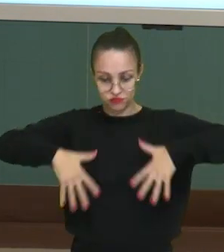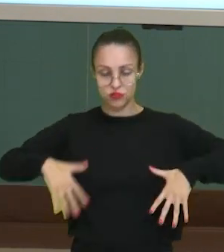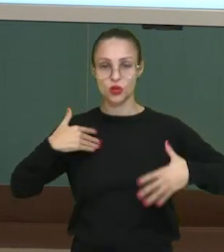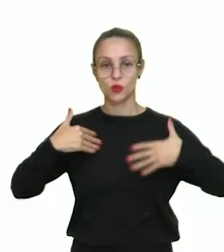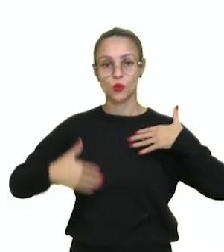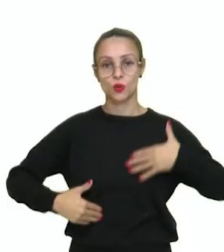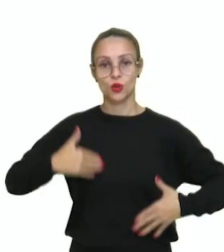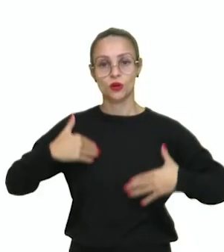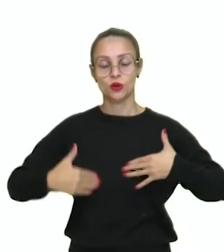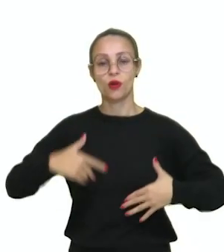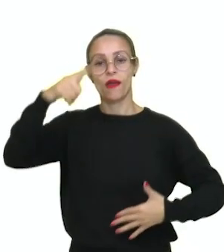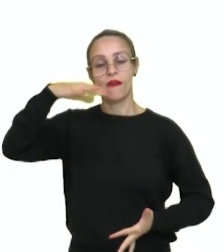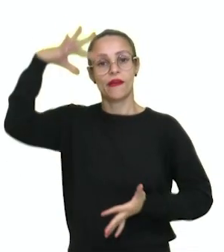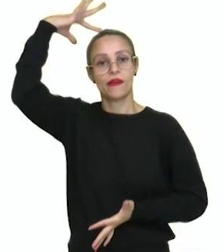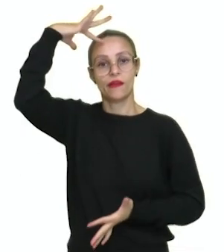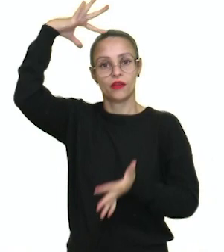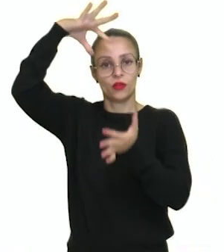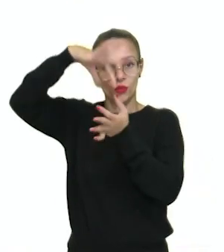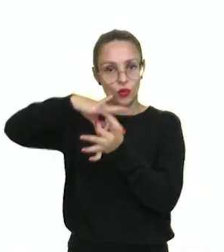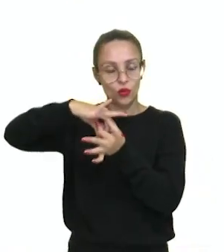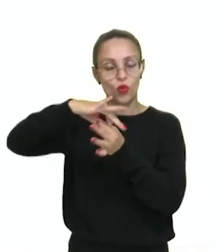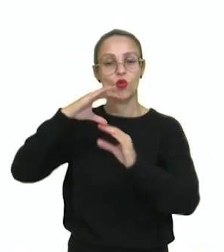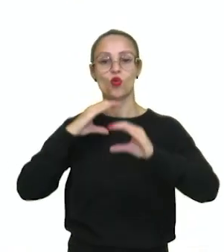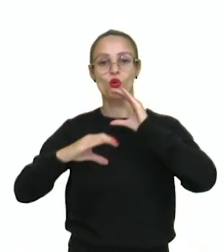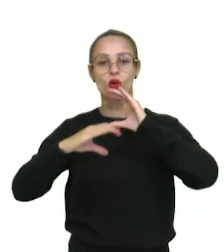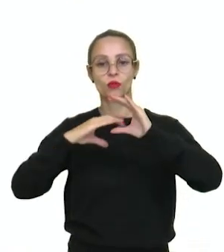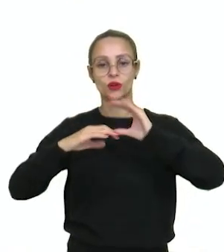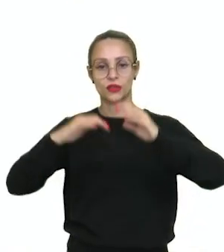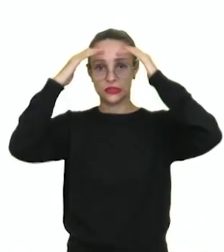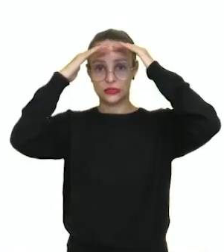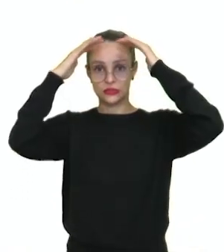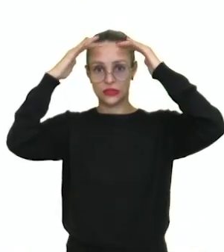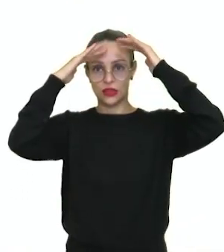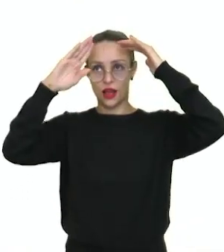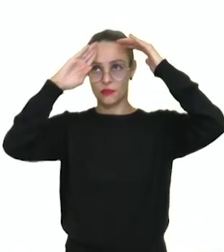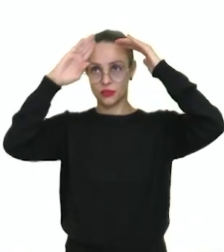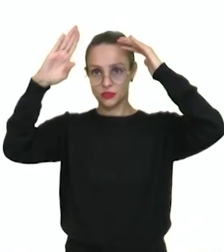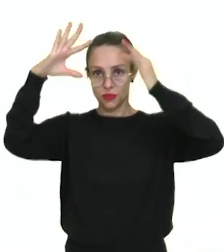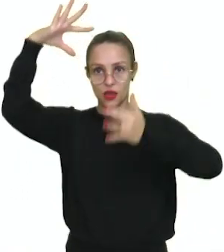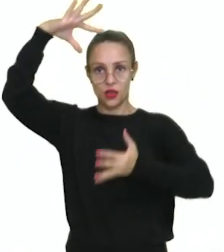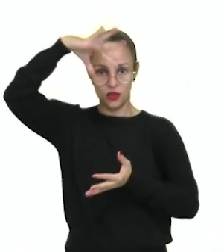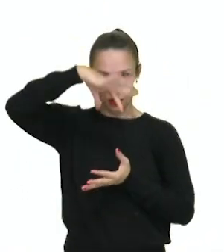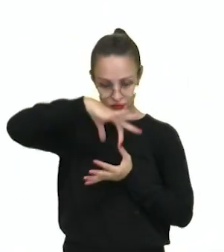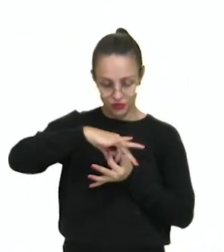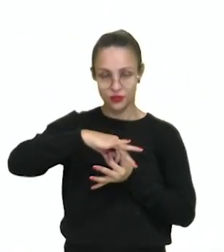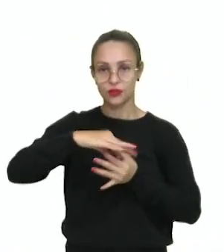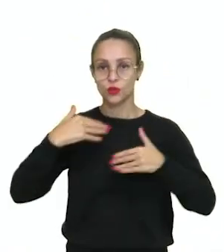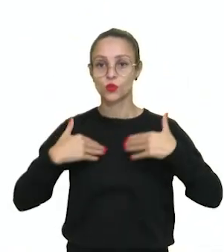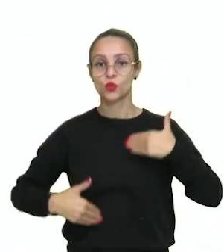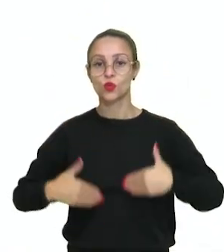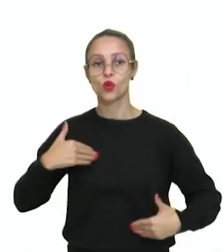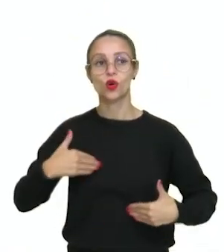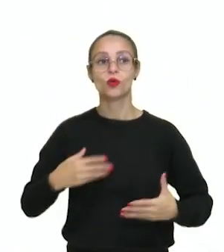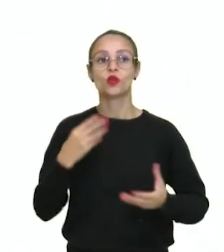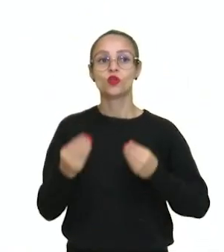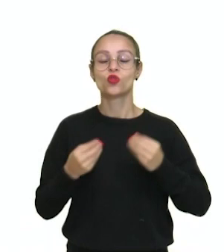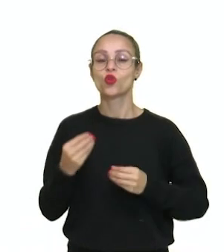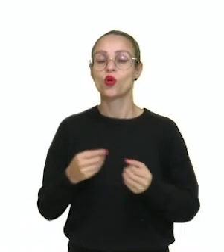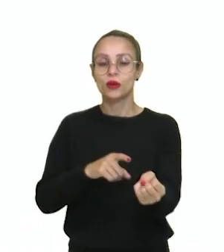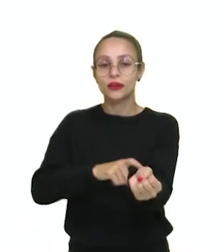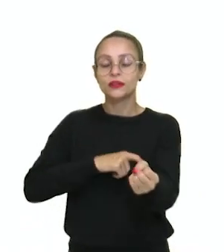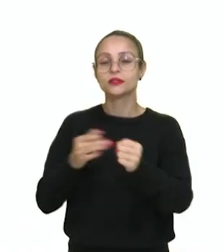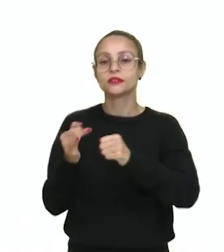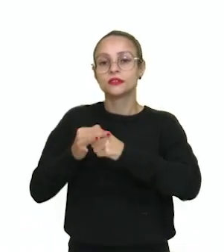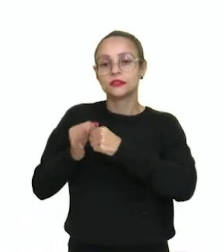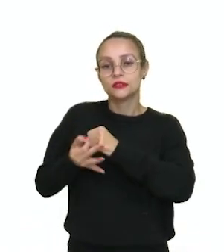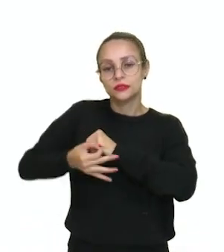a comunicação, ele liga o sistema nervoso central com o nosso corpo, por meio de nervos e